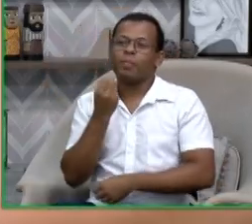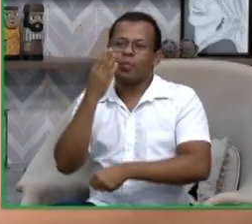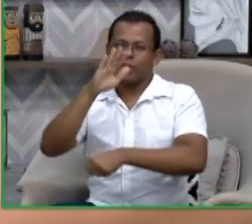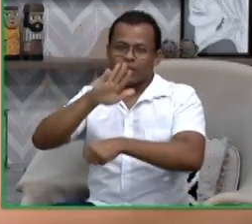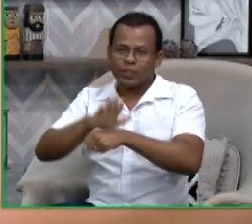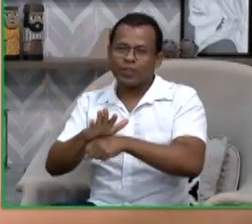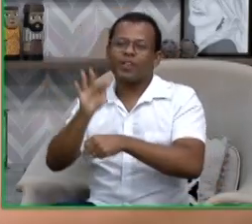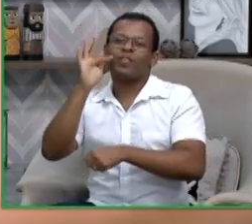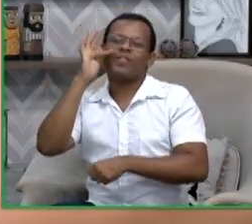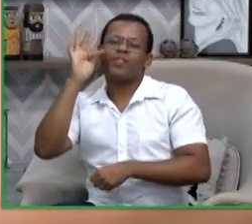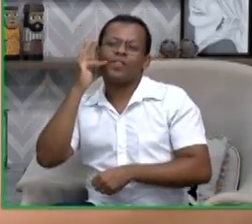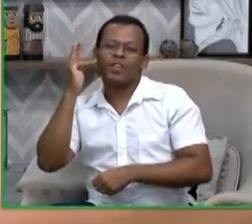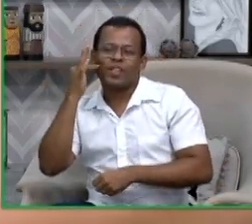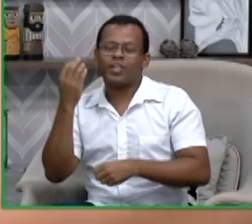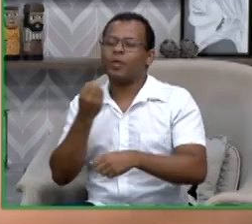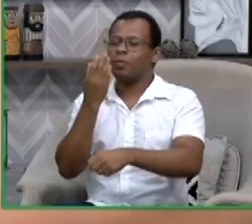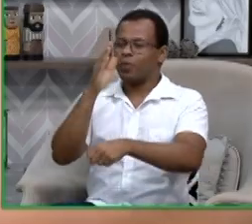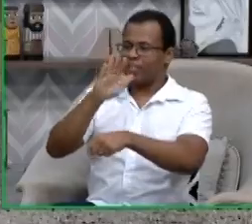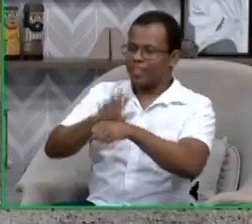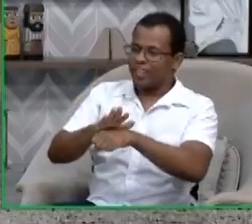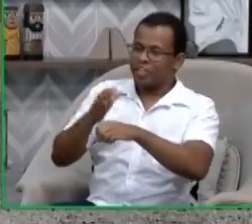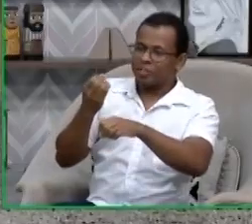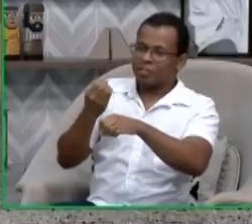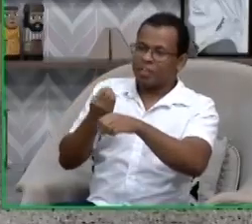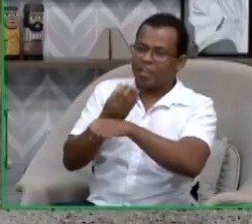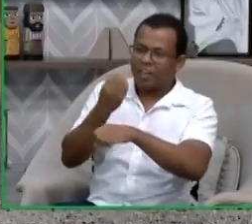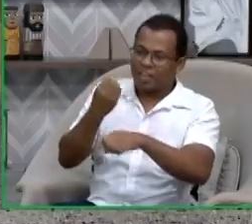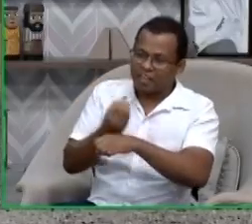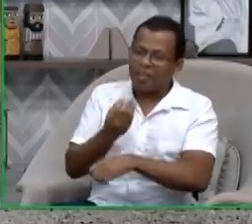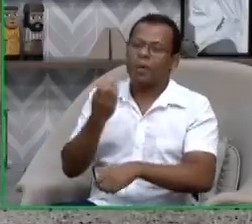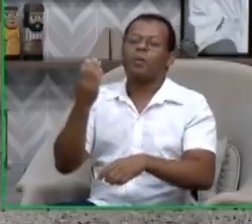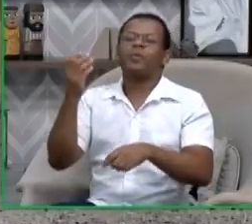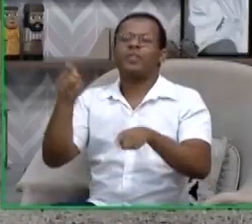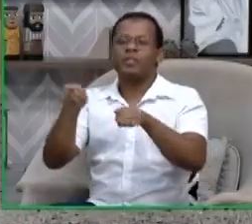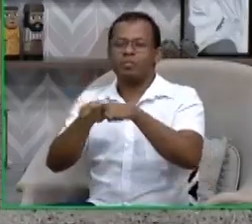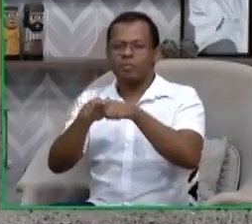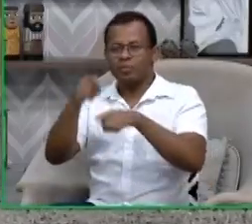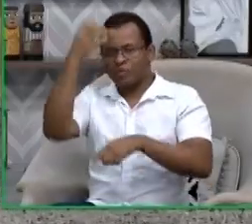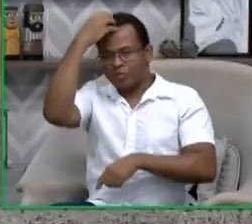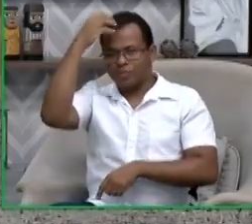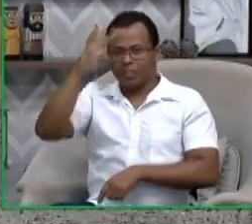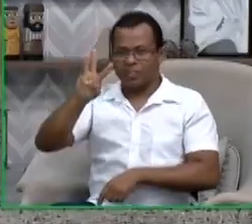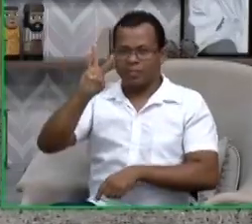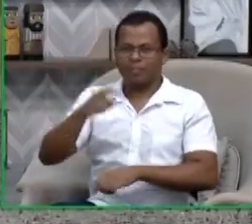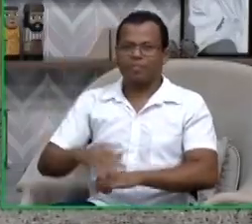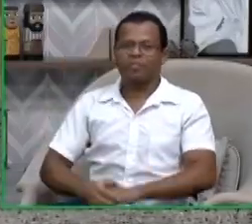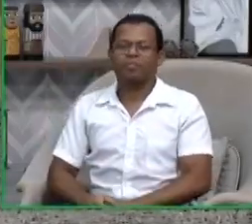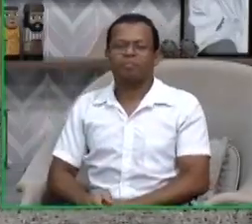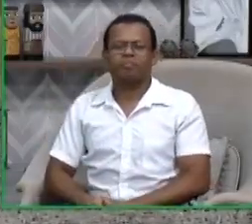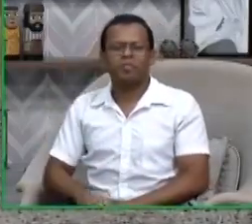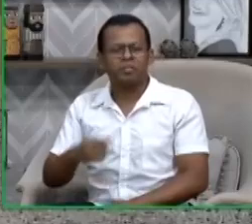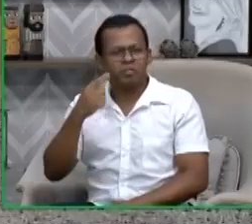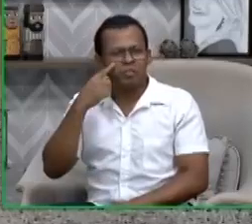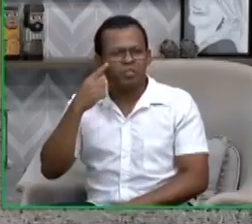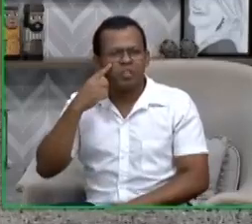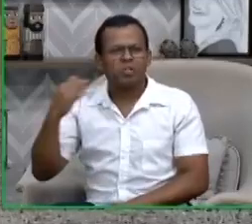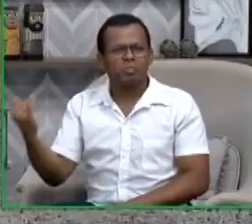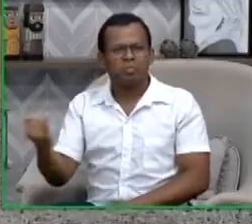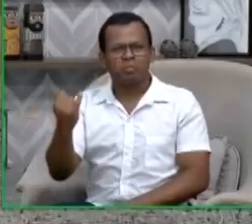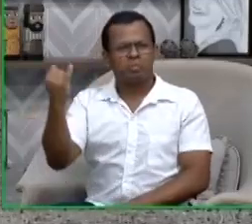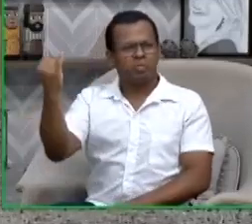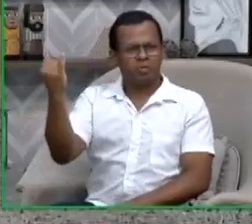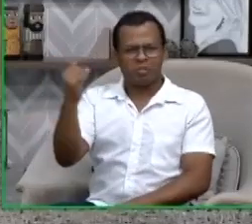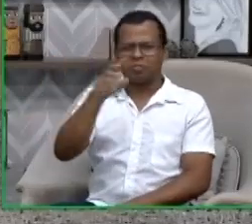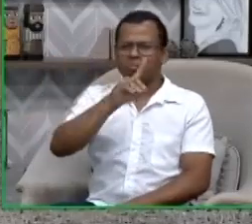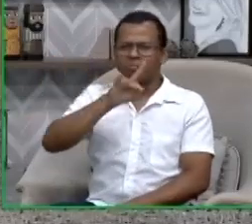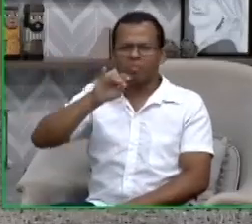tarde, Fernando. Boa tarde, Raquel. Boa tarde, Wagner. Gente, que importância essa